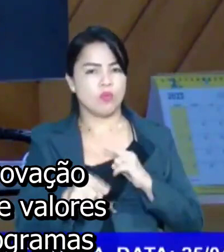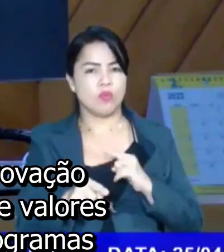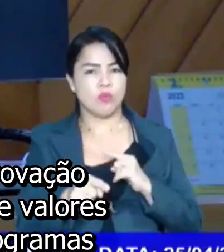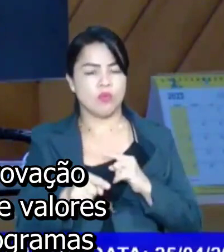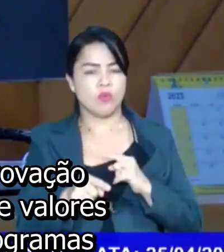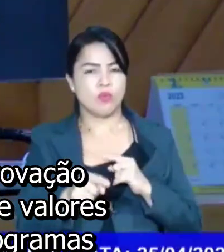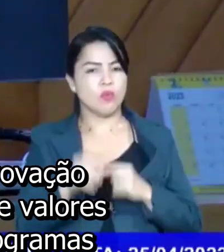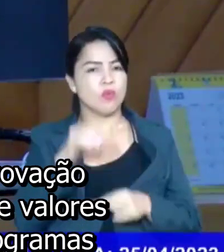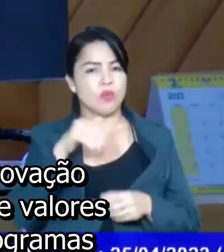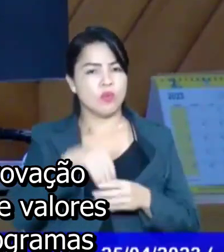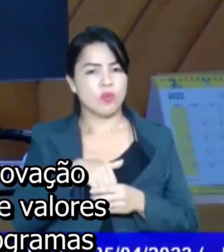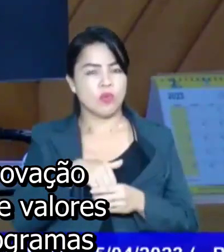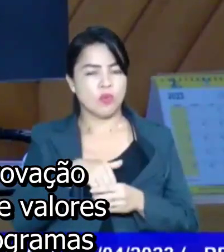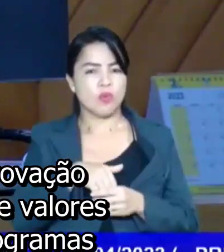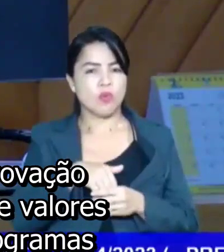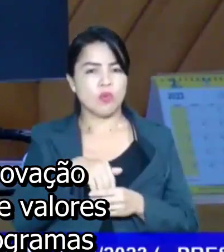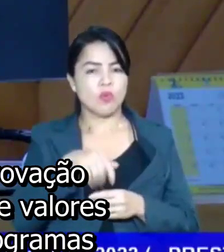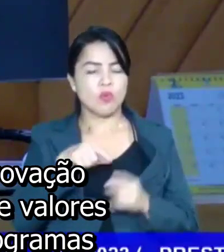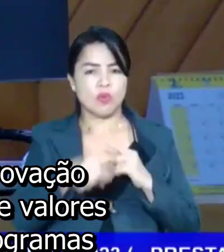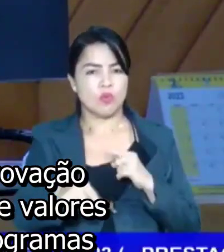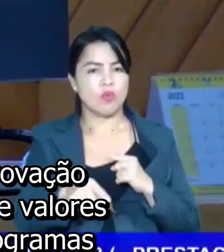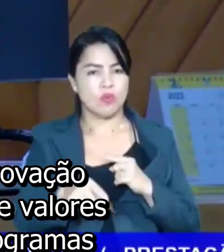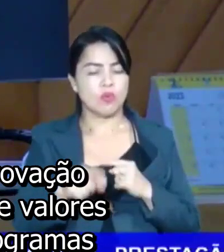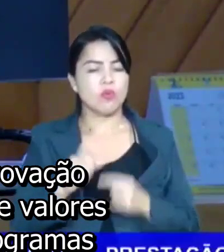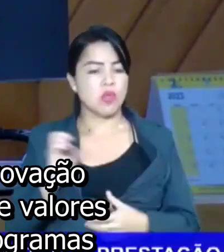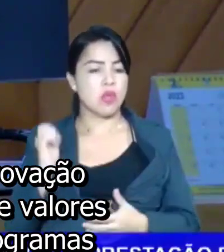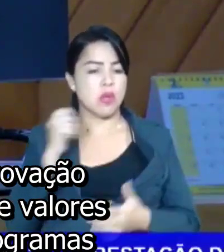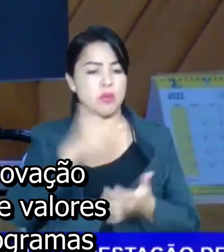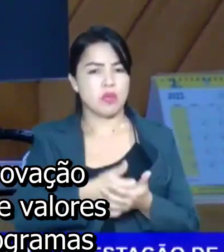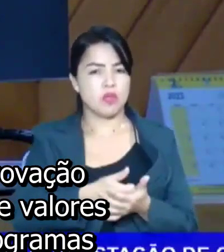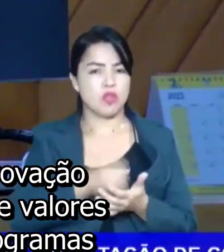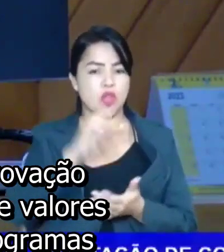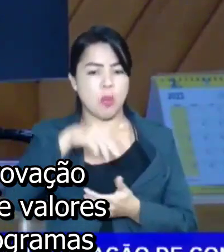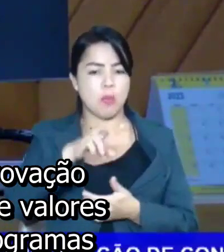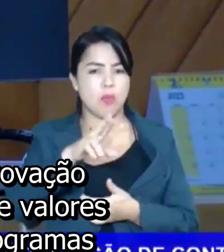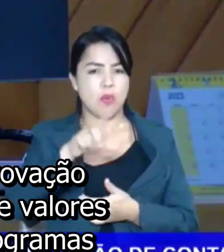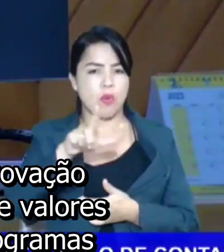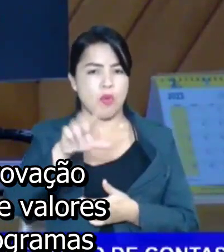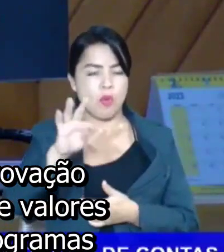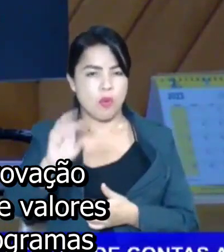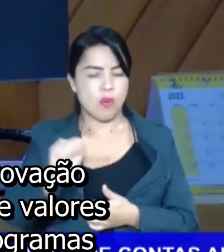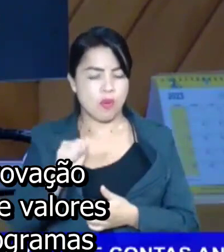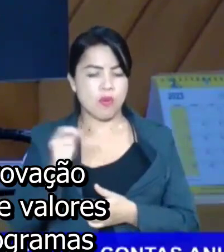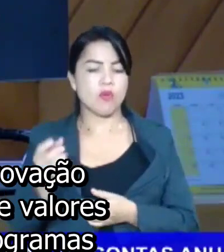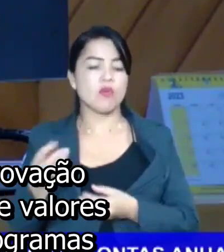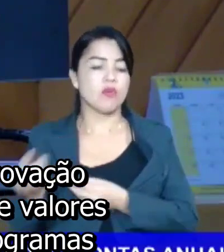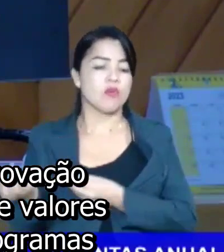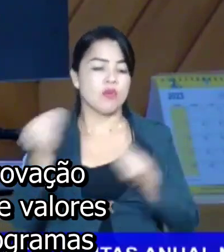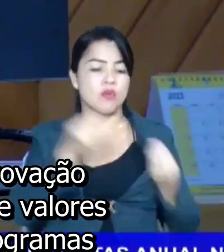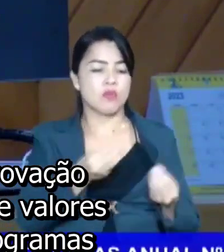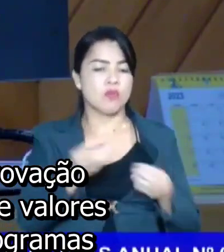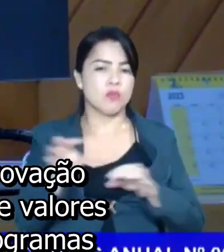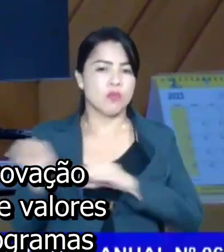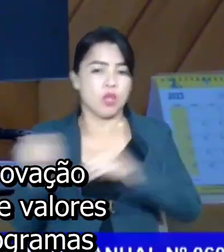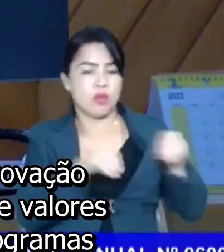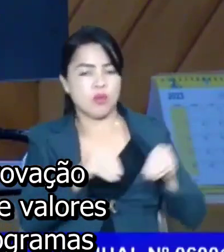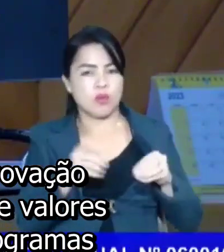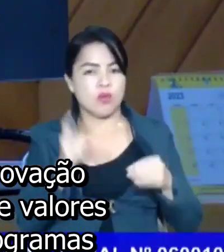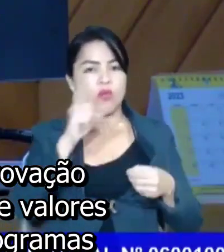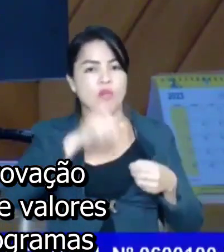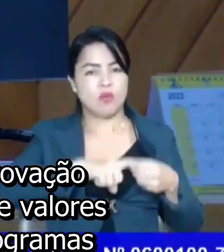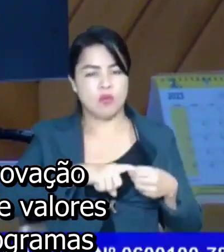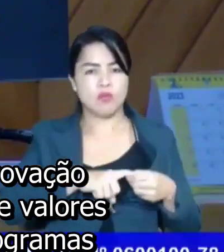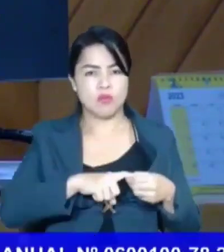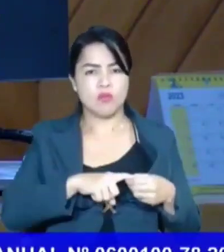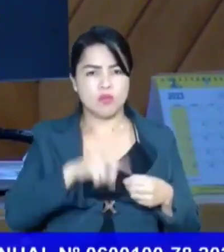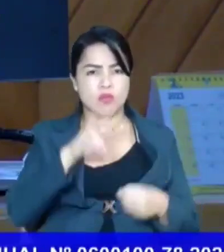desaprovação das contas, a aplicação de multa e a transferência de valores do fundo partidário para a conta destinada